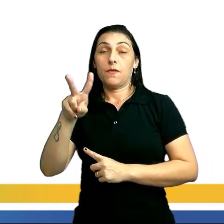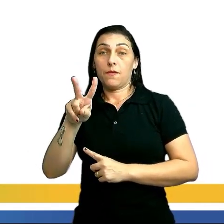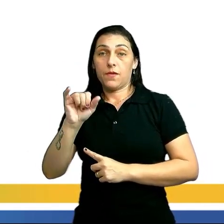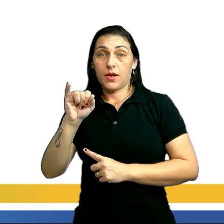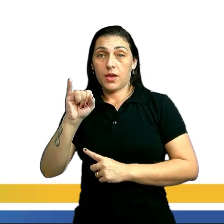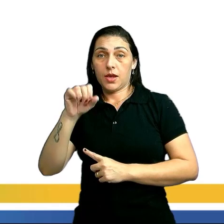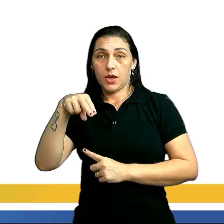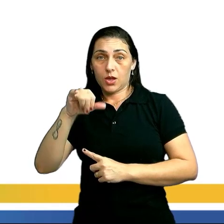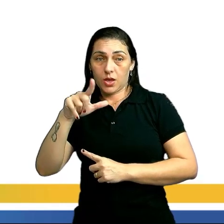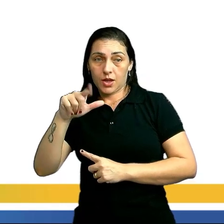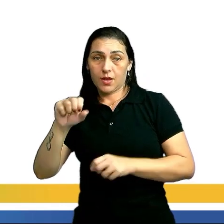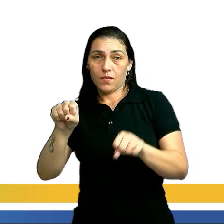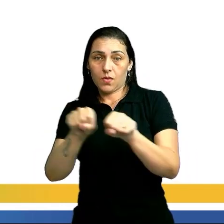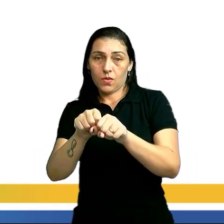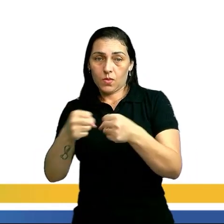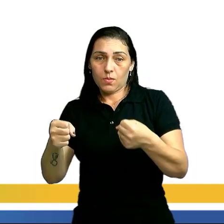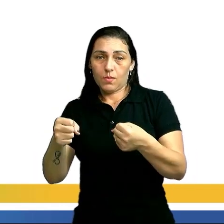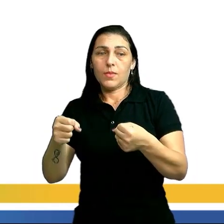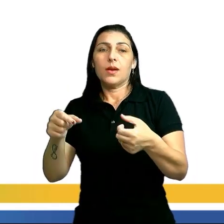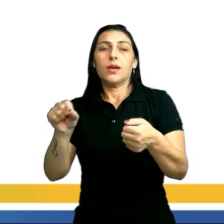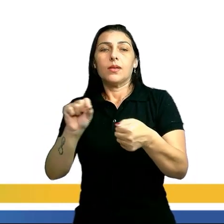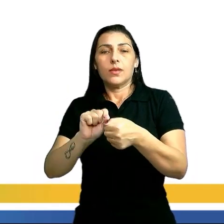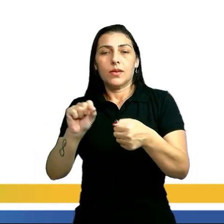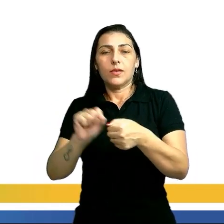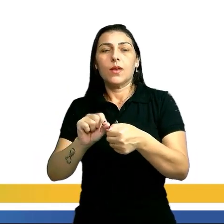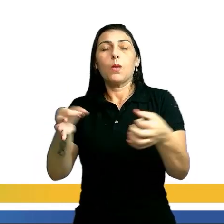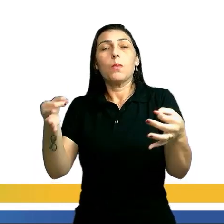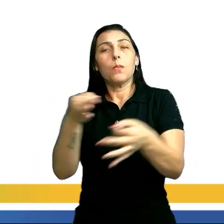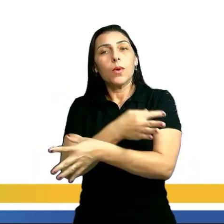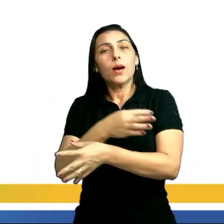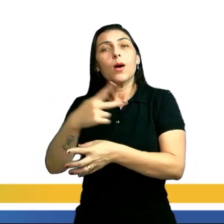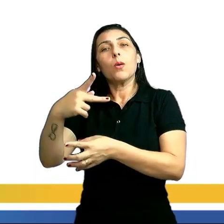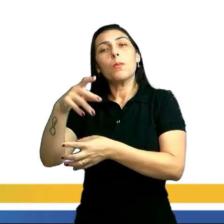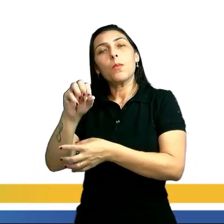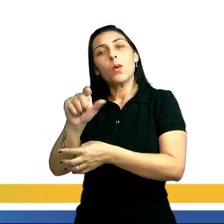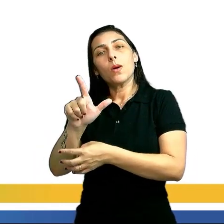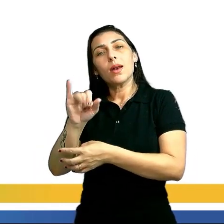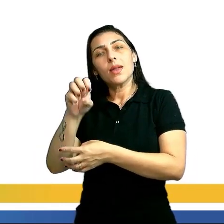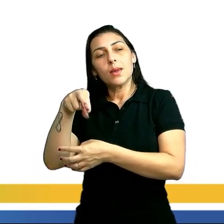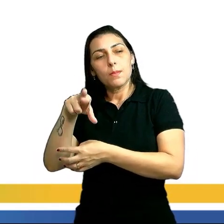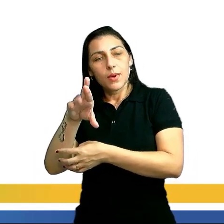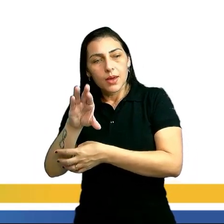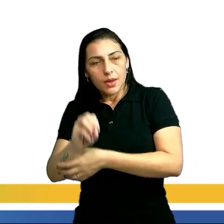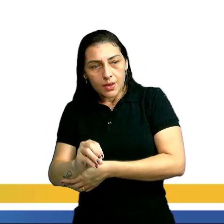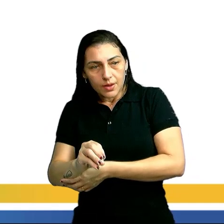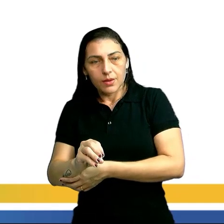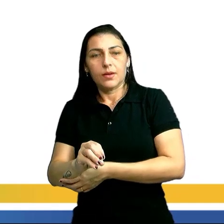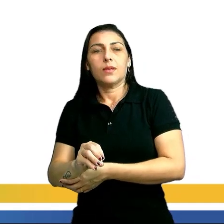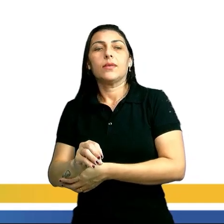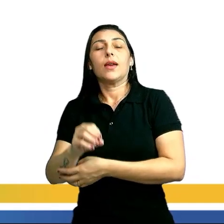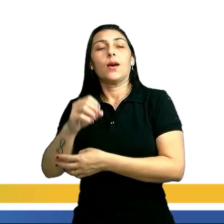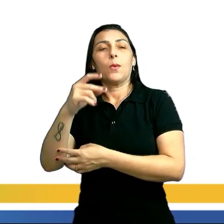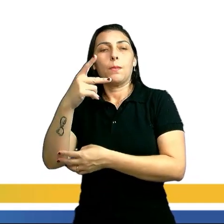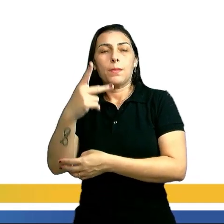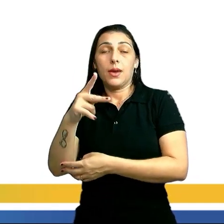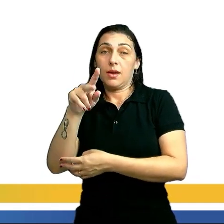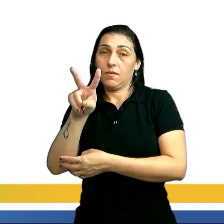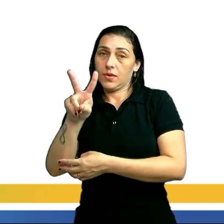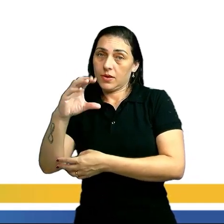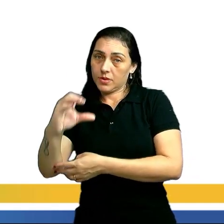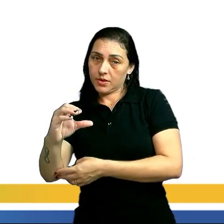estão vendo ali, ó, e formar o nosso polímero, né, que é o cloreto de polivinila,